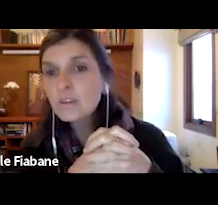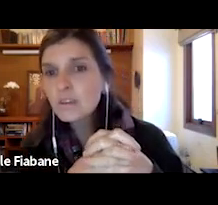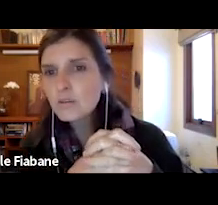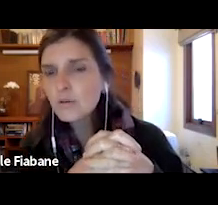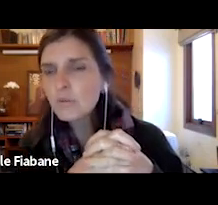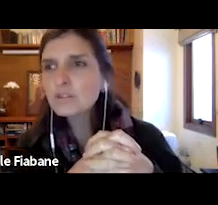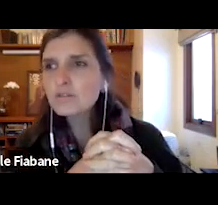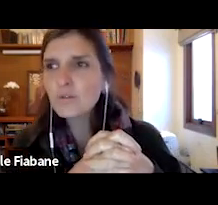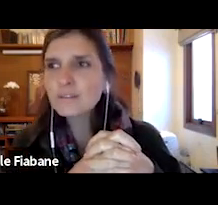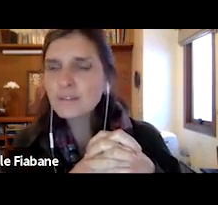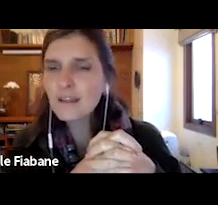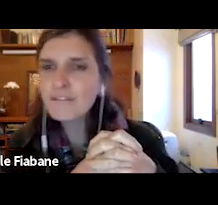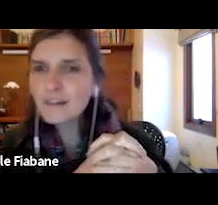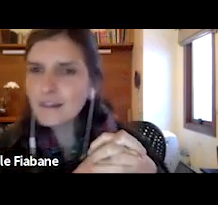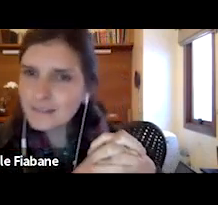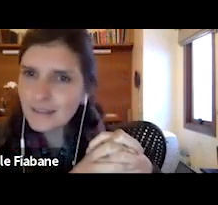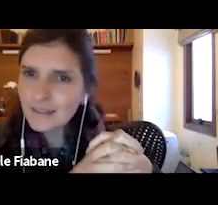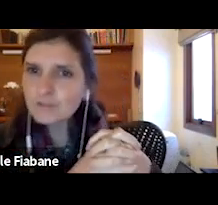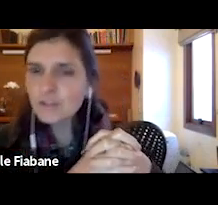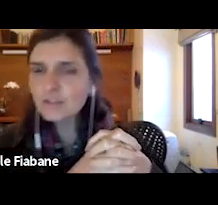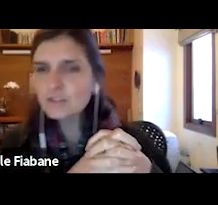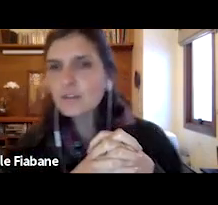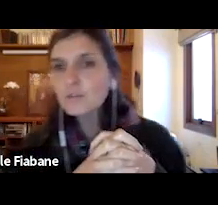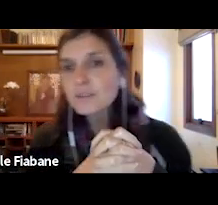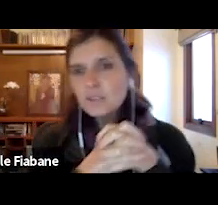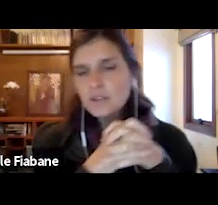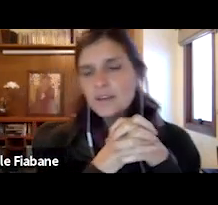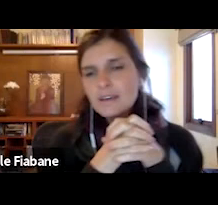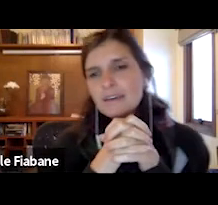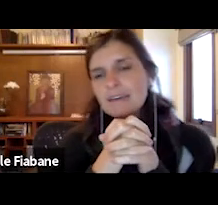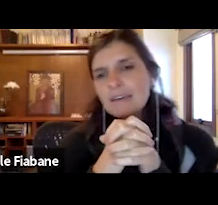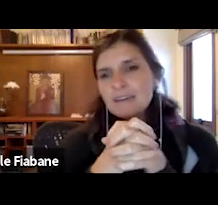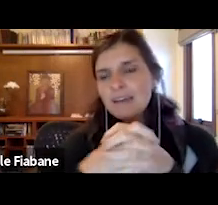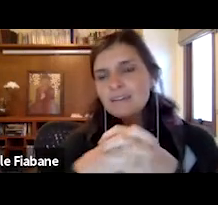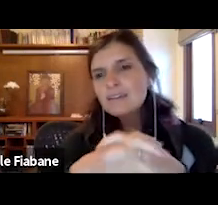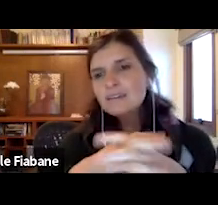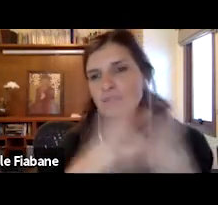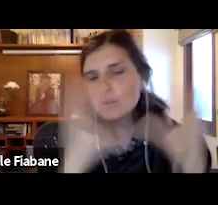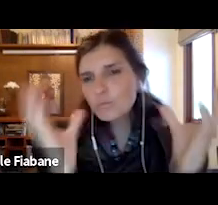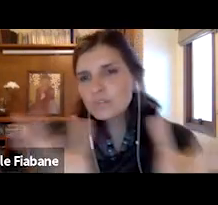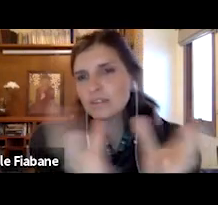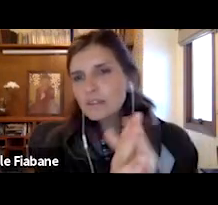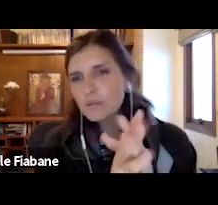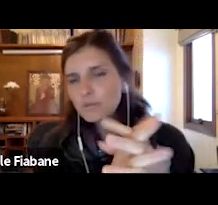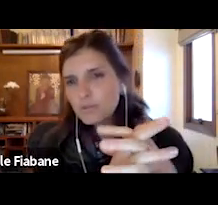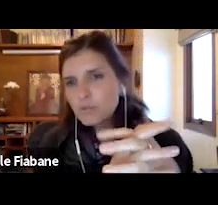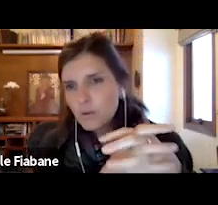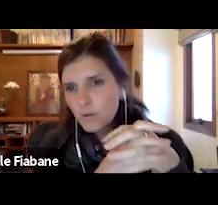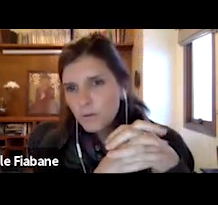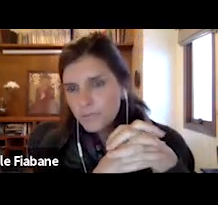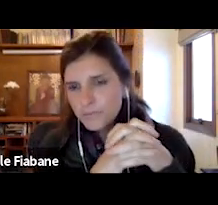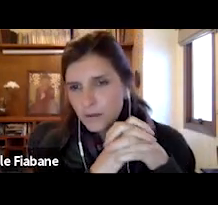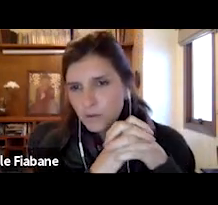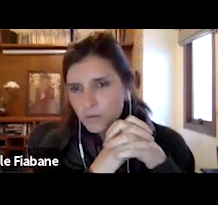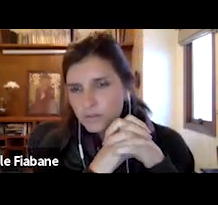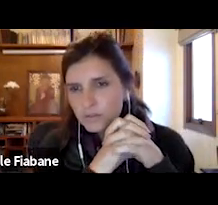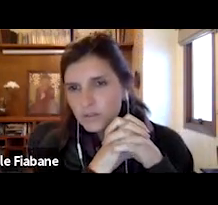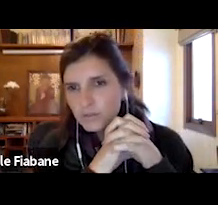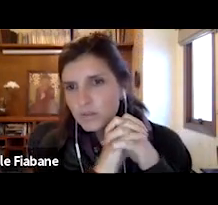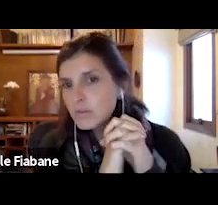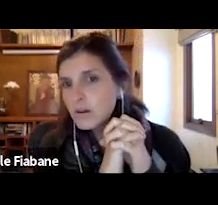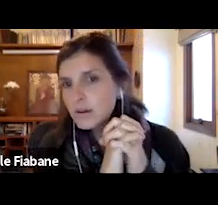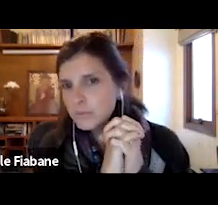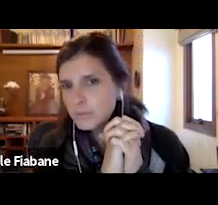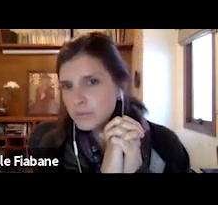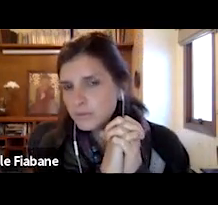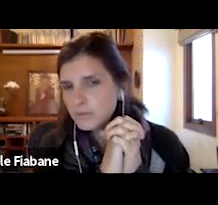juntos, quais são as alavancas, né? Onde é que a gente tem que mexer? E aí, esse grupo de 70 pessoas chegou na conclusão de que são